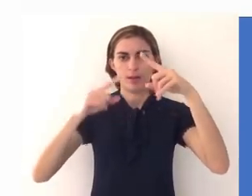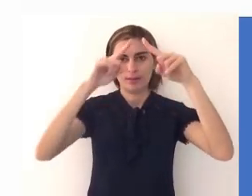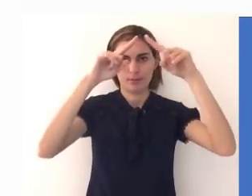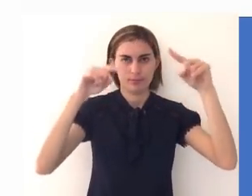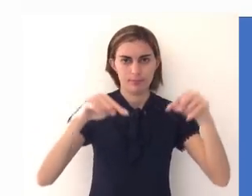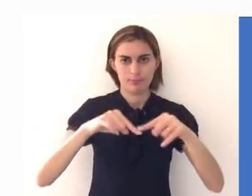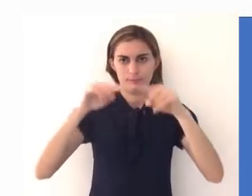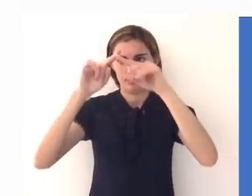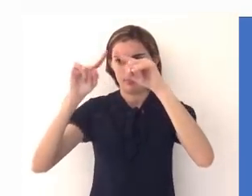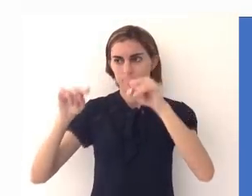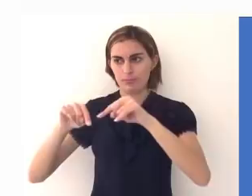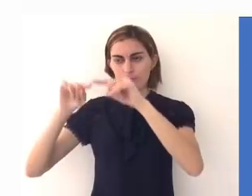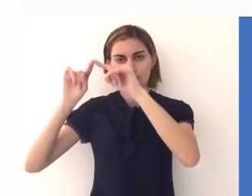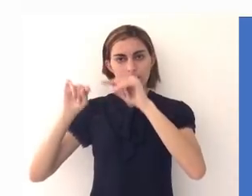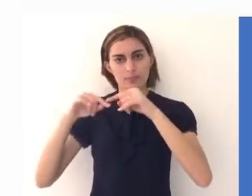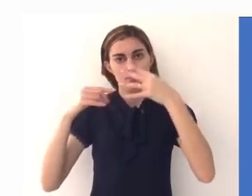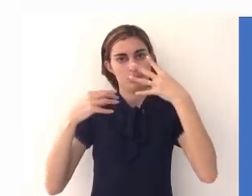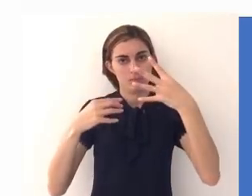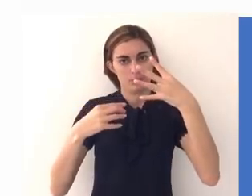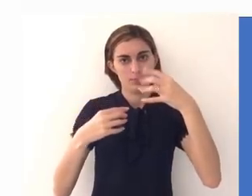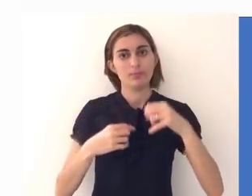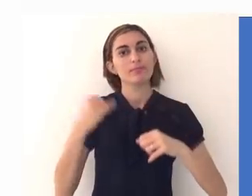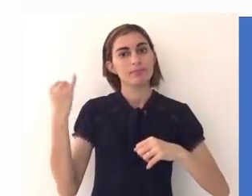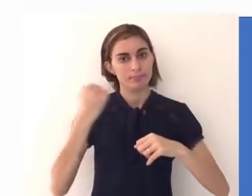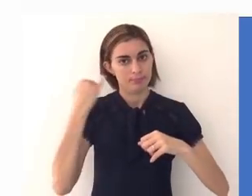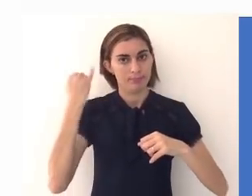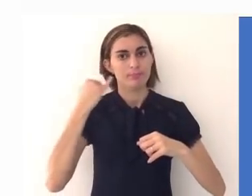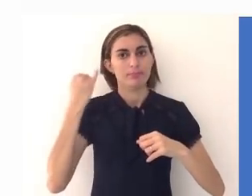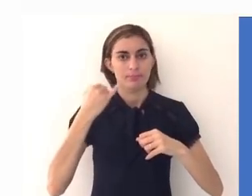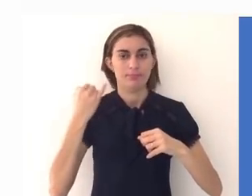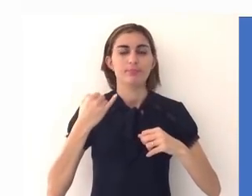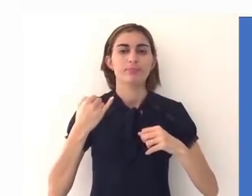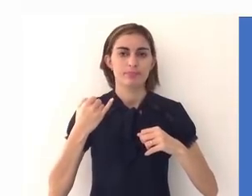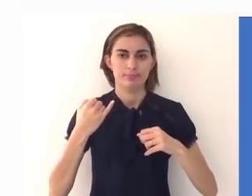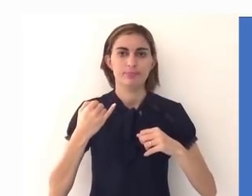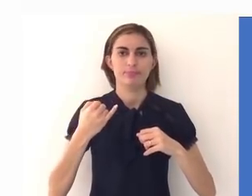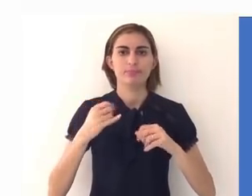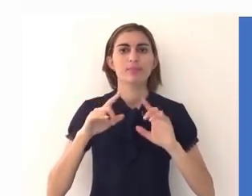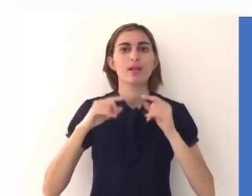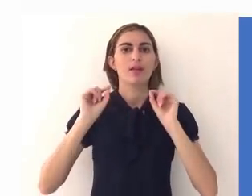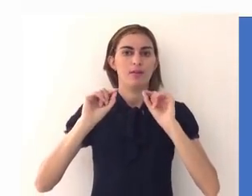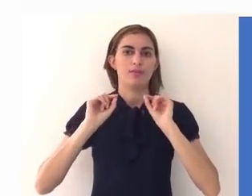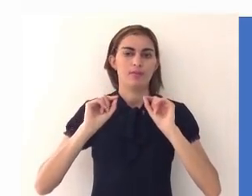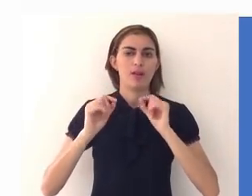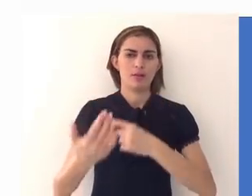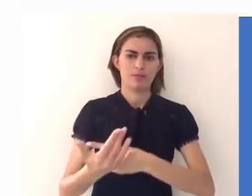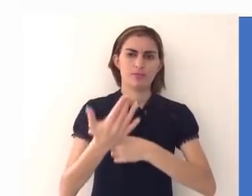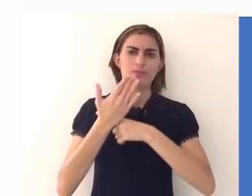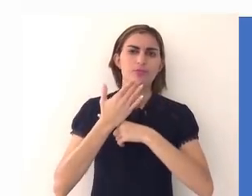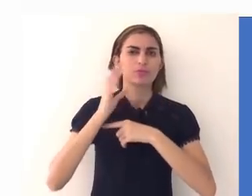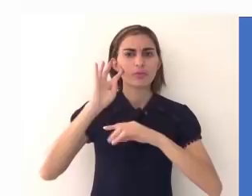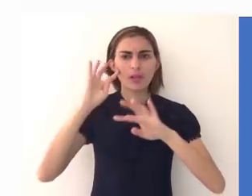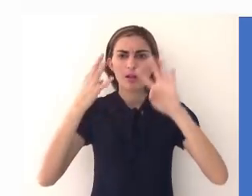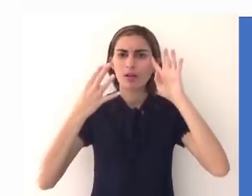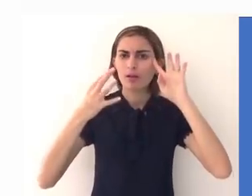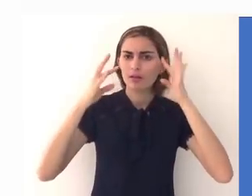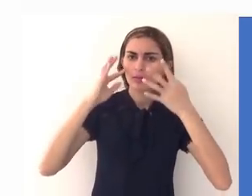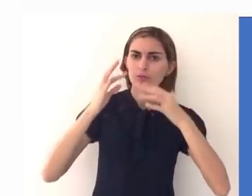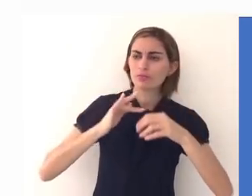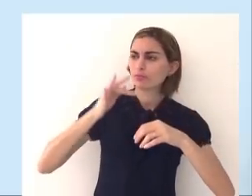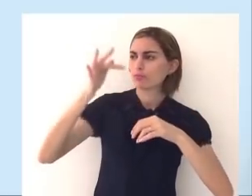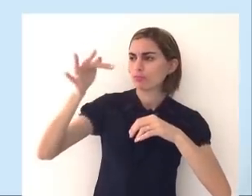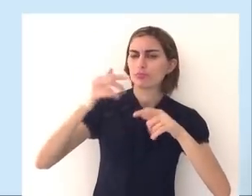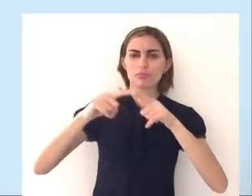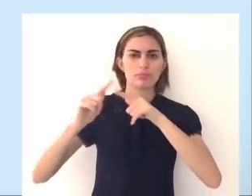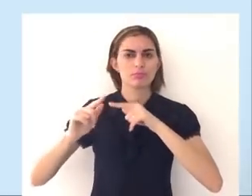4 triângulos. E essa importância dessa decomposição de polígonos em triângulos é que vai nos ajudar a resolver vários problemas no